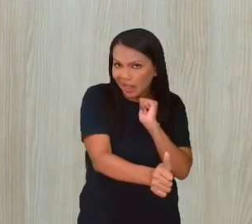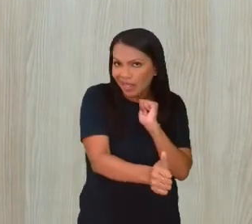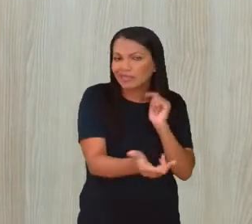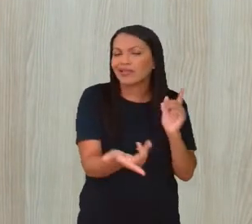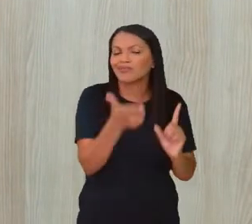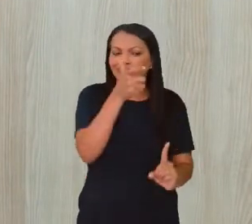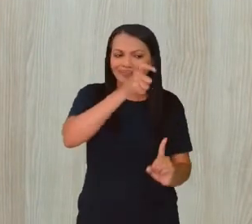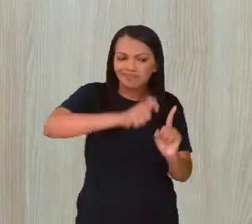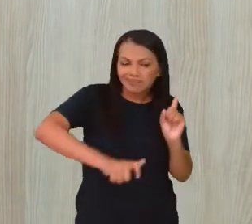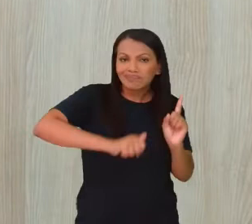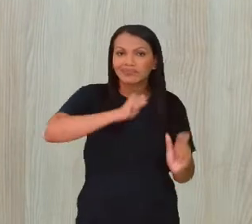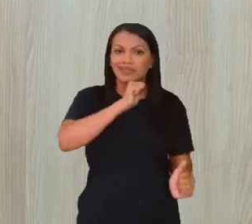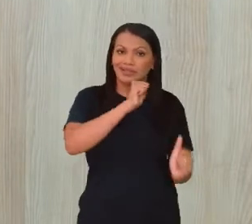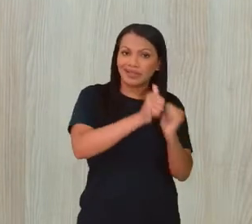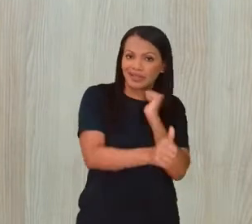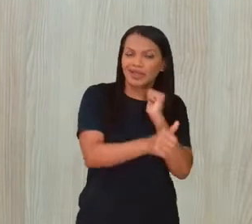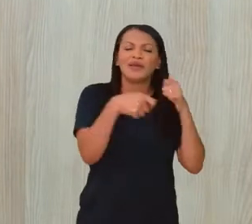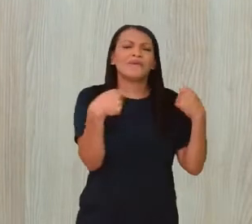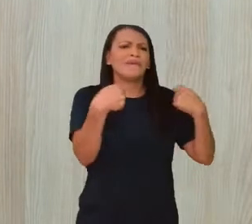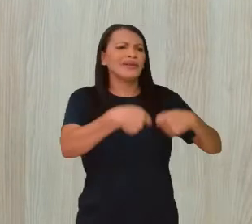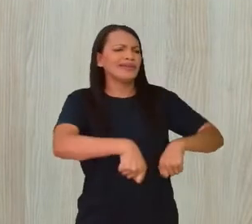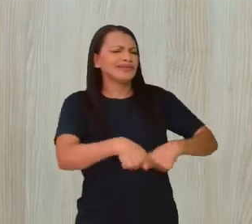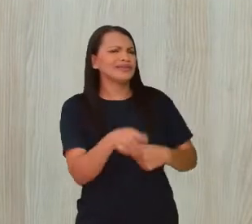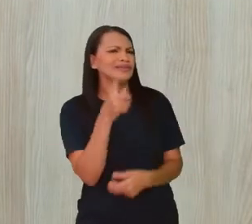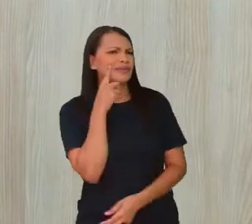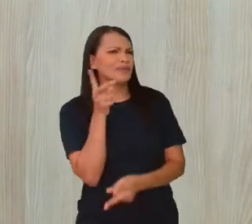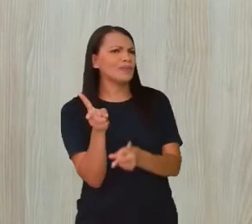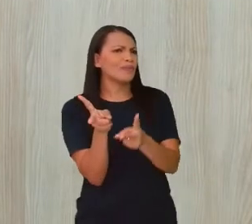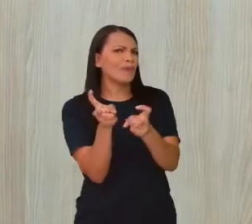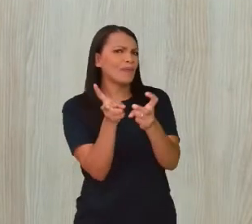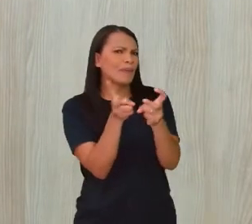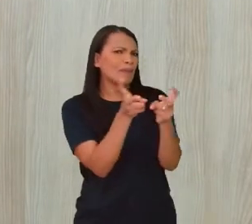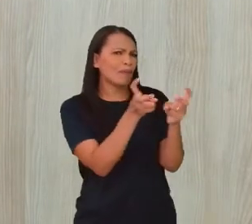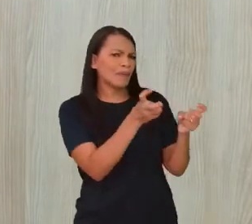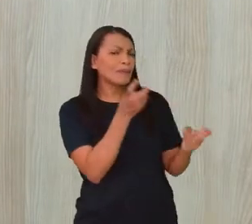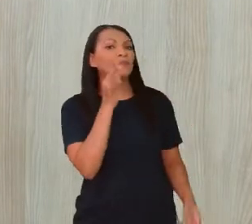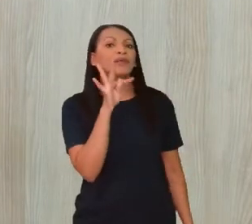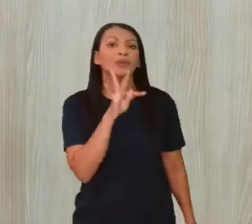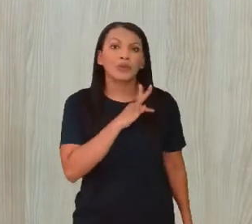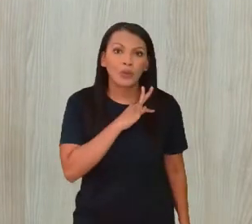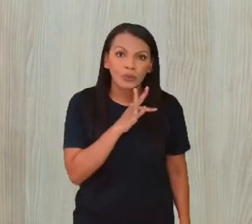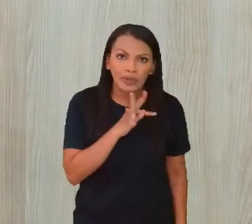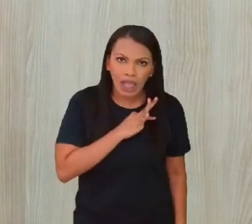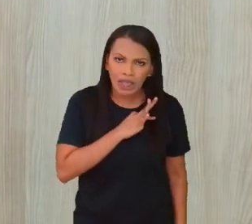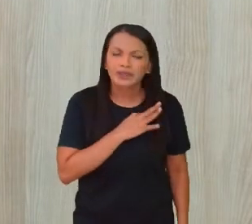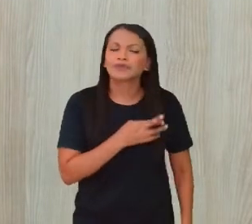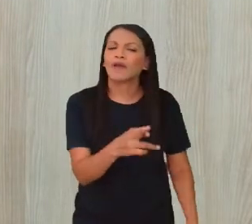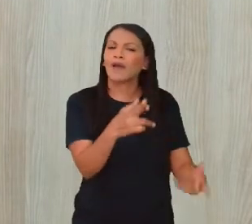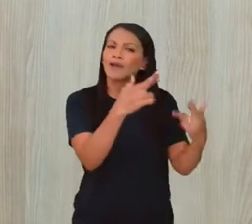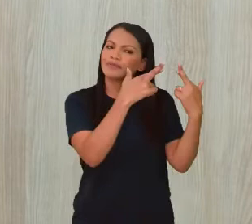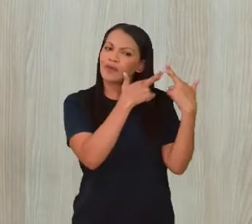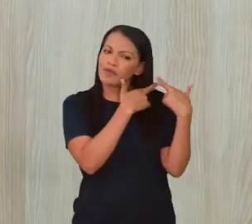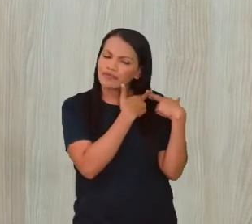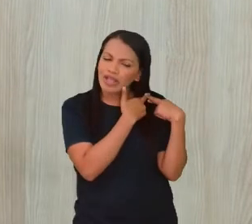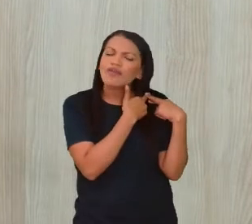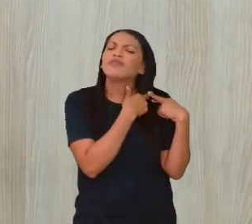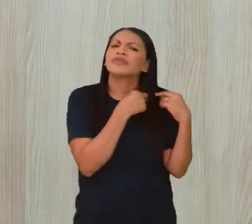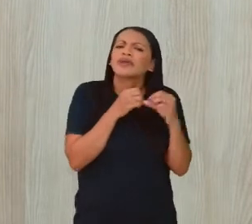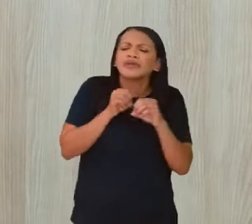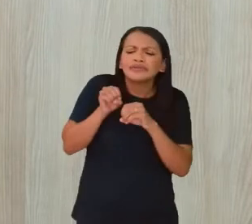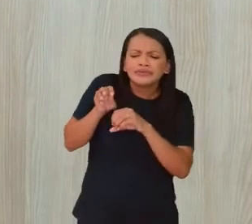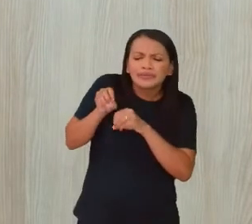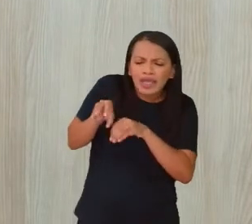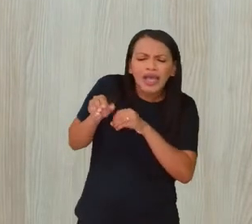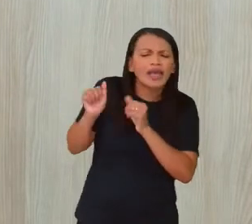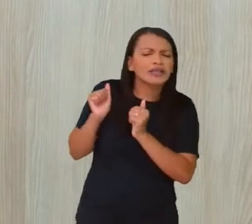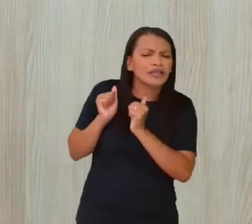Do atleta, gente, devem ser observadas pelo técnico, né? Para poder ajudar aquele lutador,